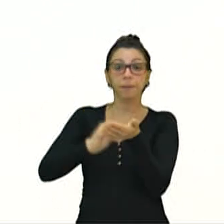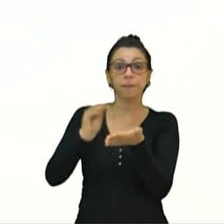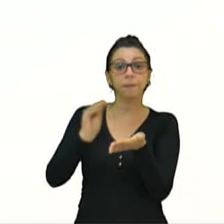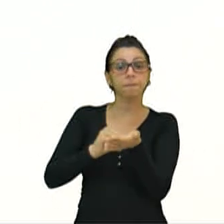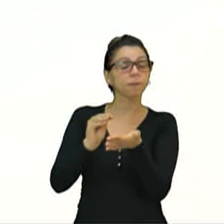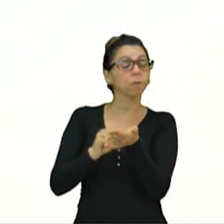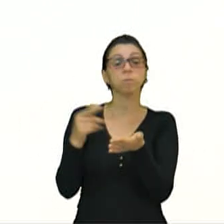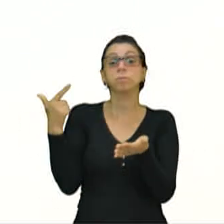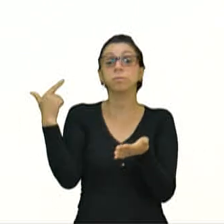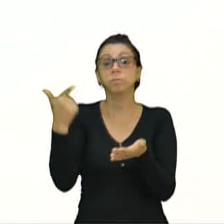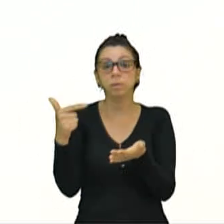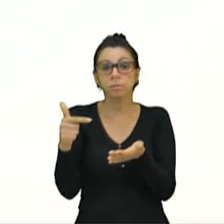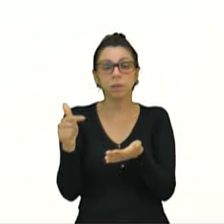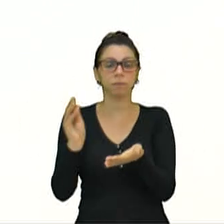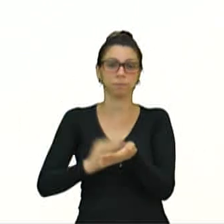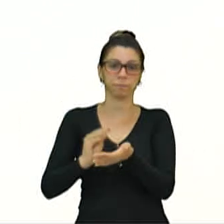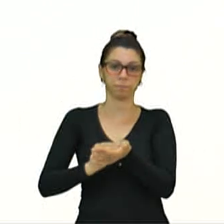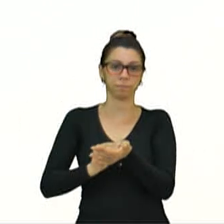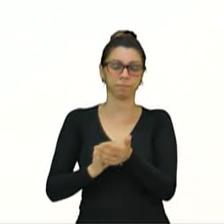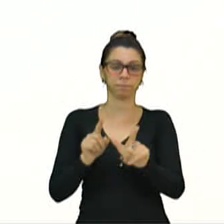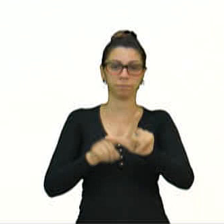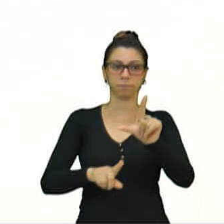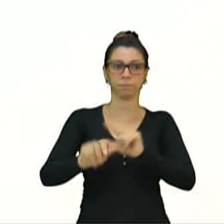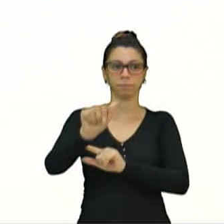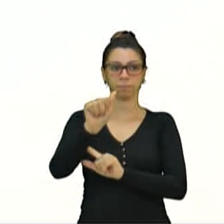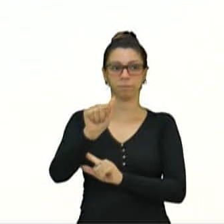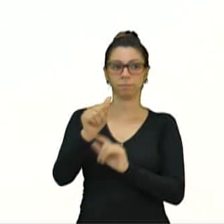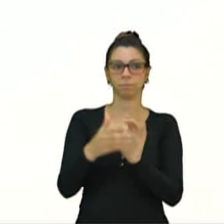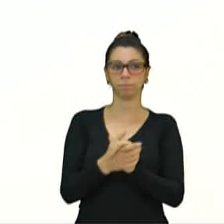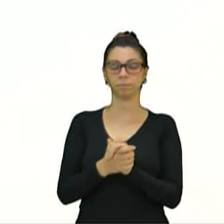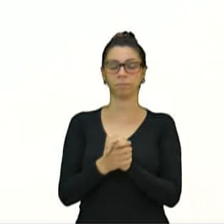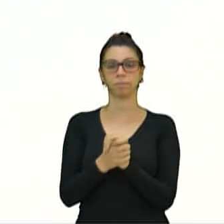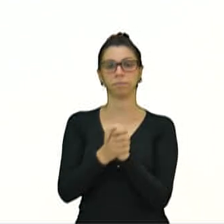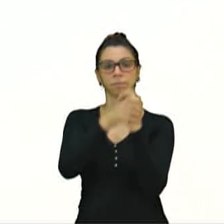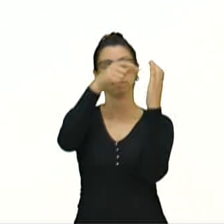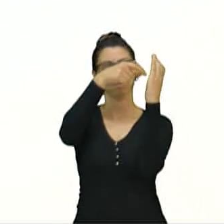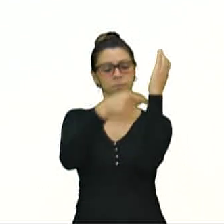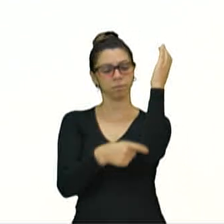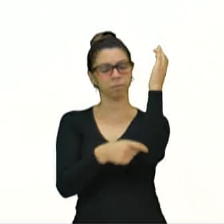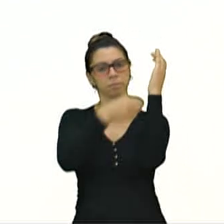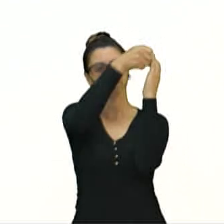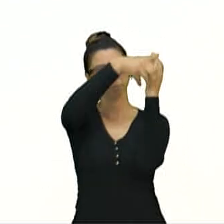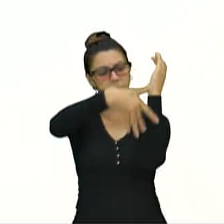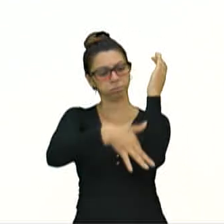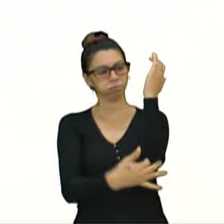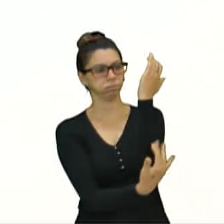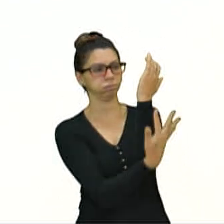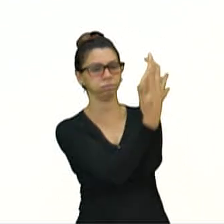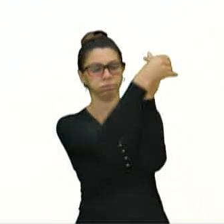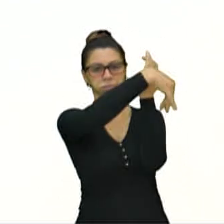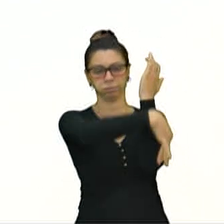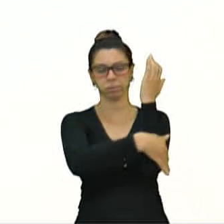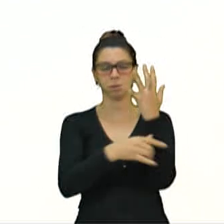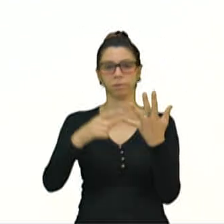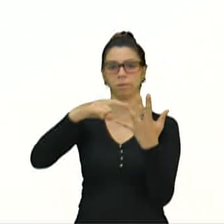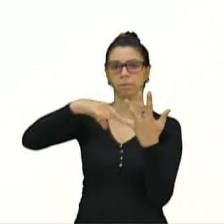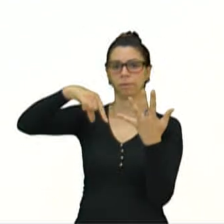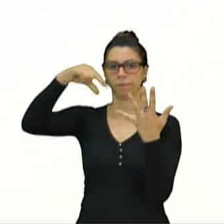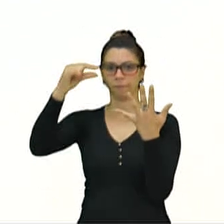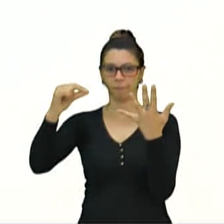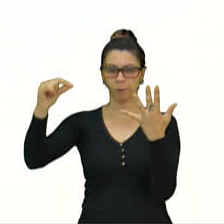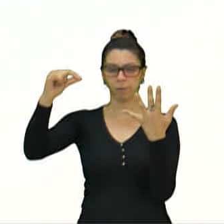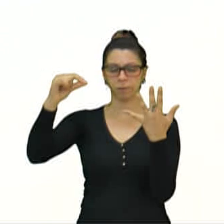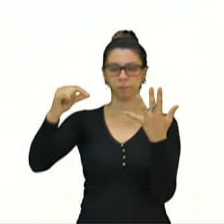elas não têm? Letra A, vasos condutores de seiva. Letra B, folhas.